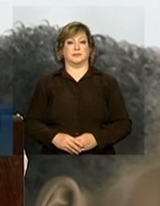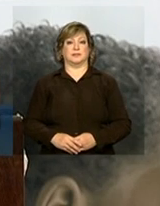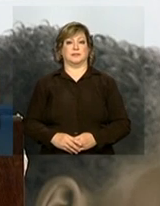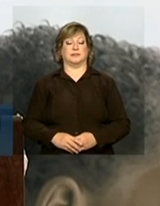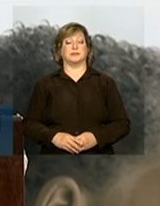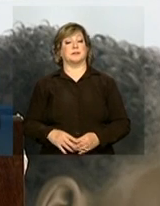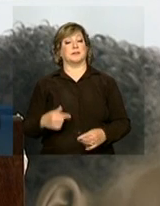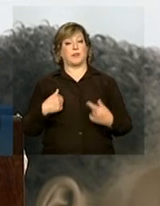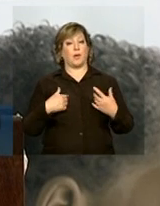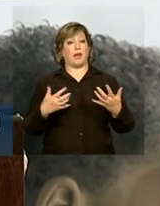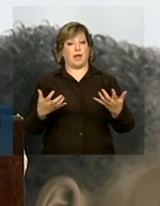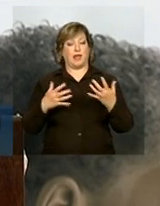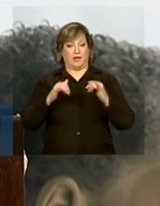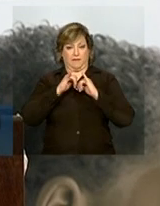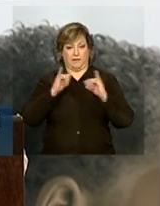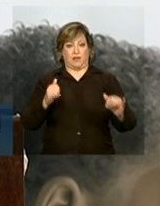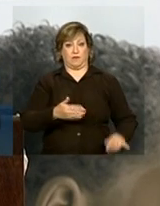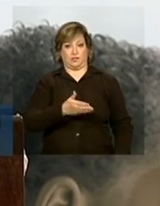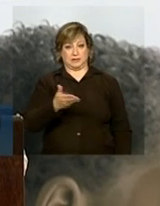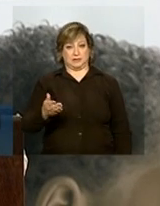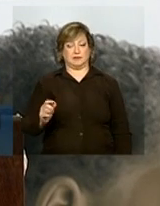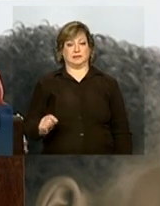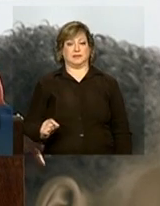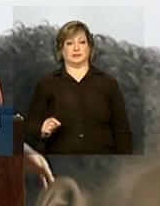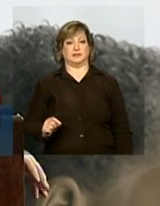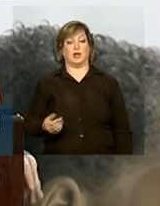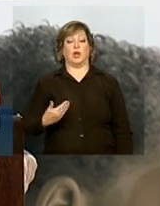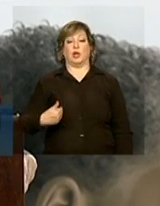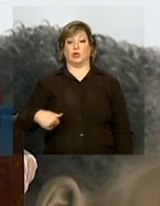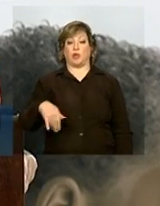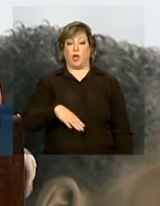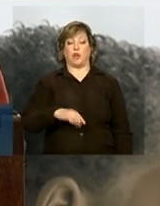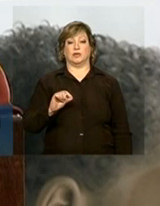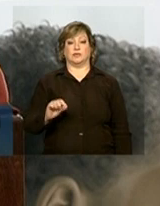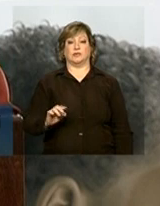Eu queria dizer para vocês que nós